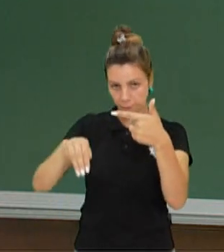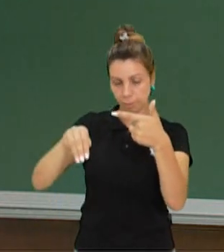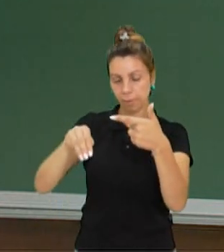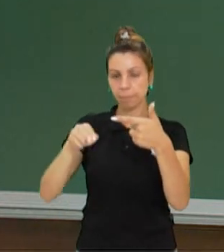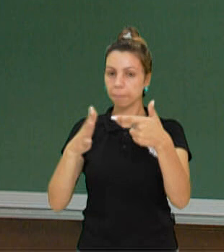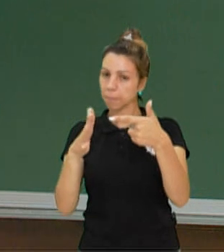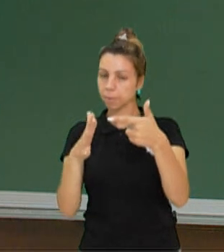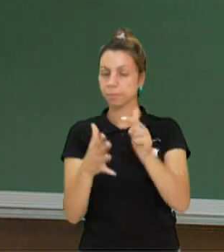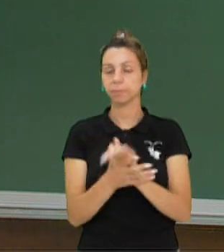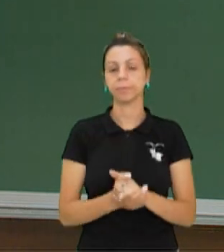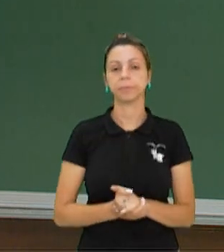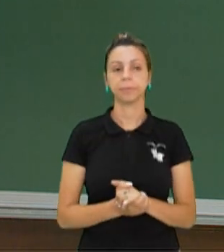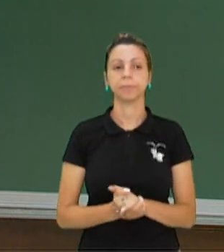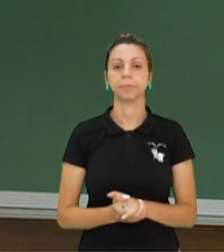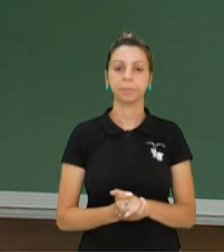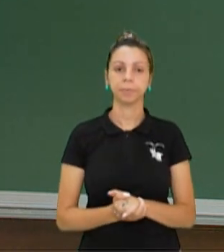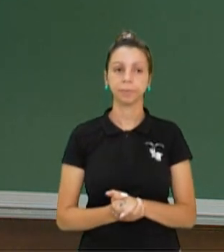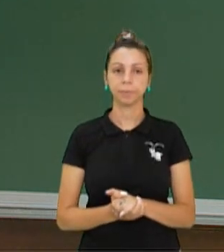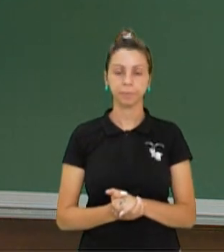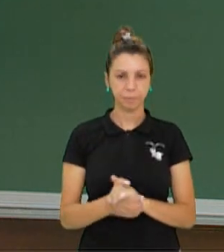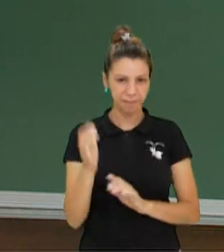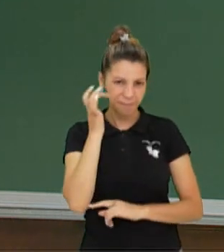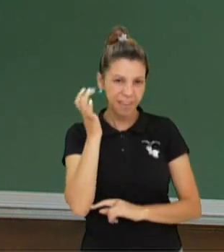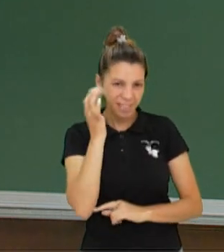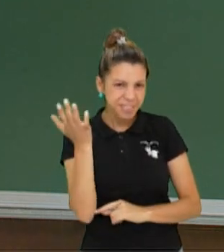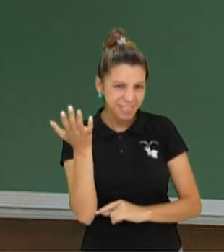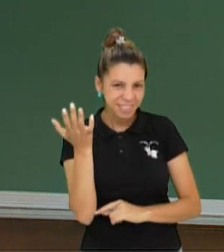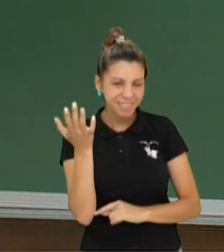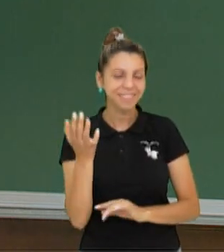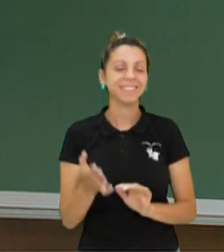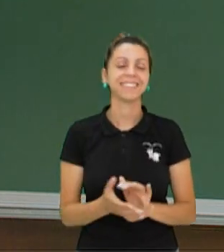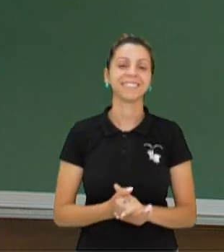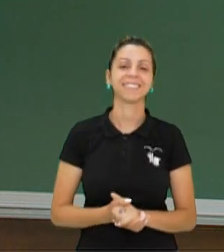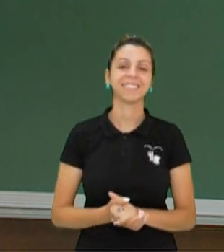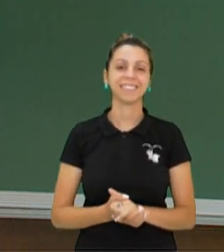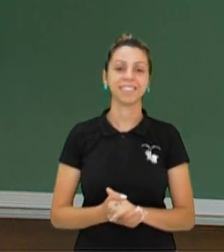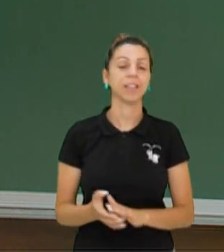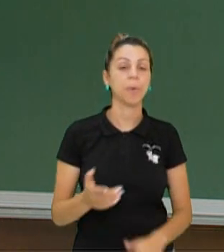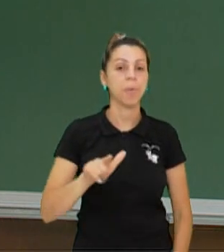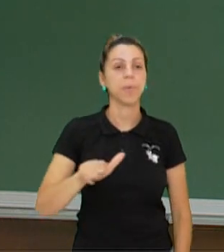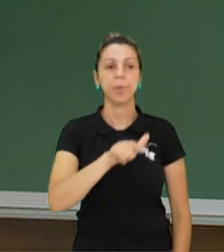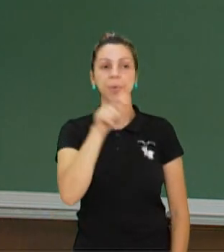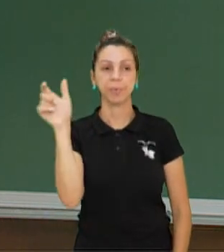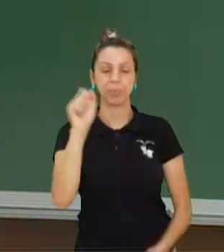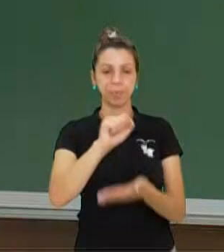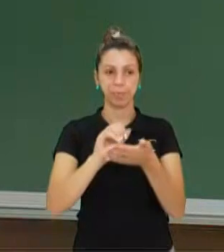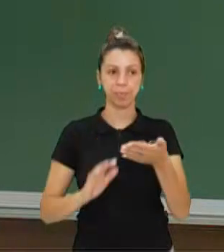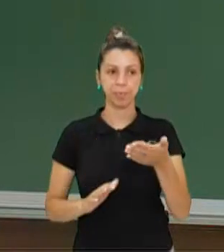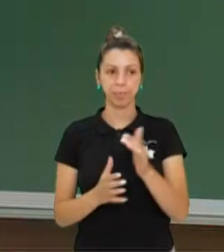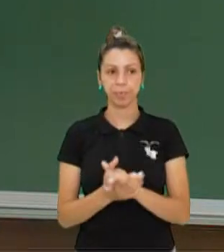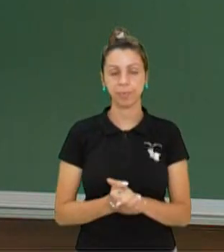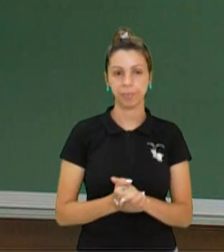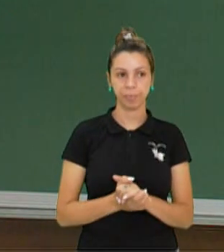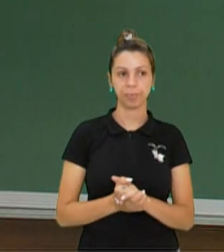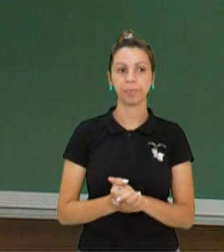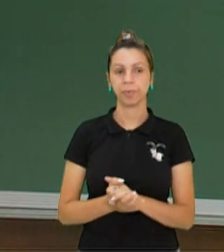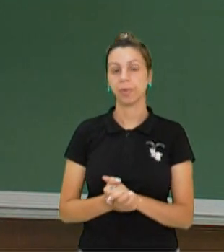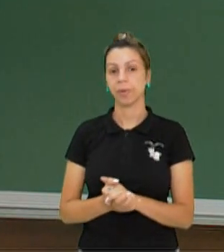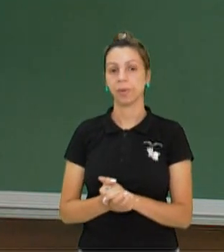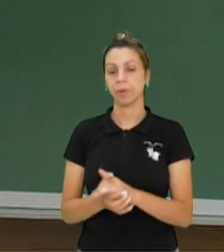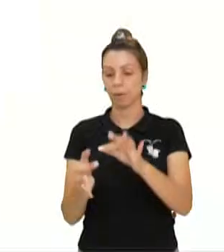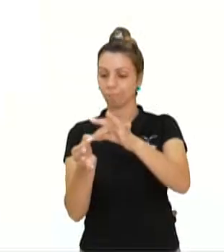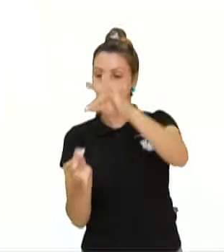metros. Beleza? Facinho? Ok, então vamos ao próximo, né? Ah, não, primeiro está aqui a